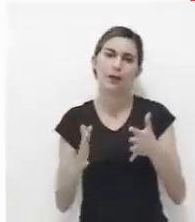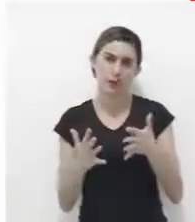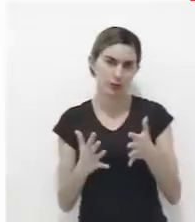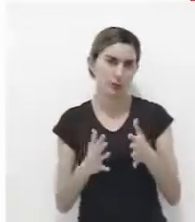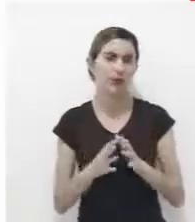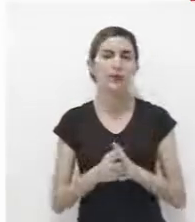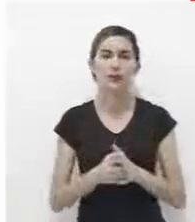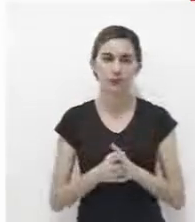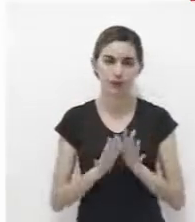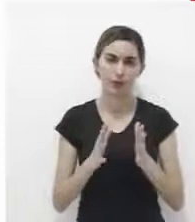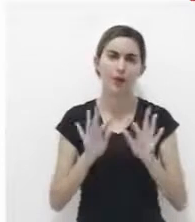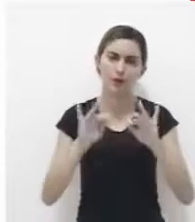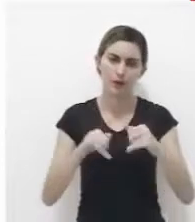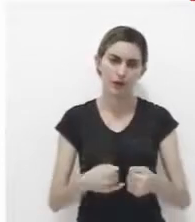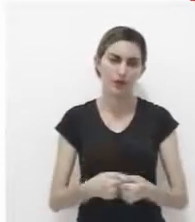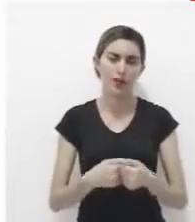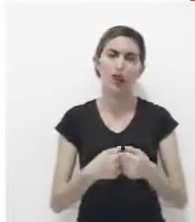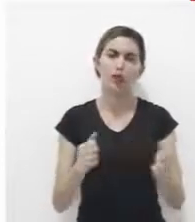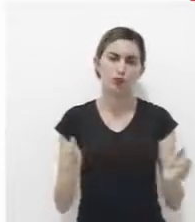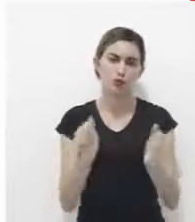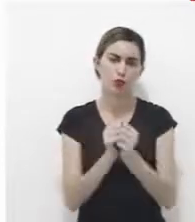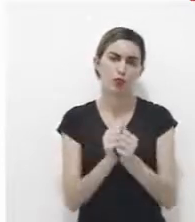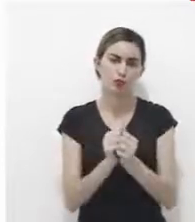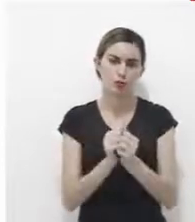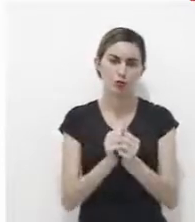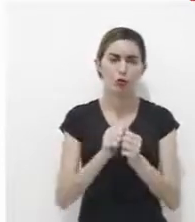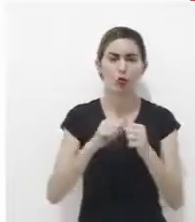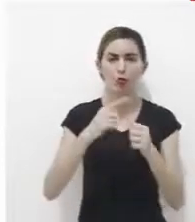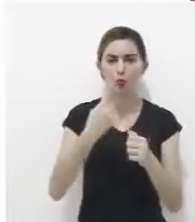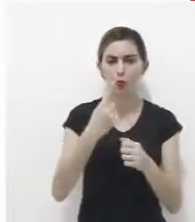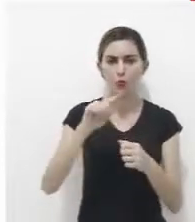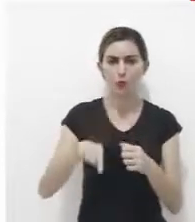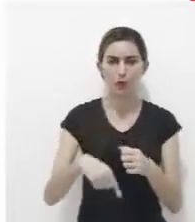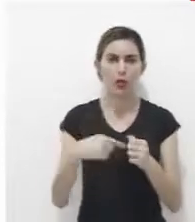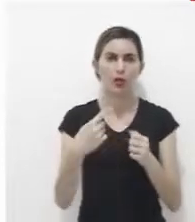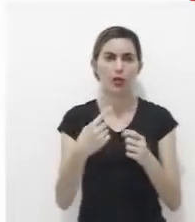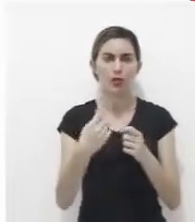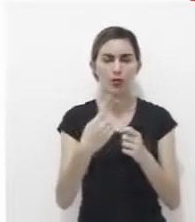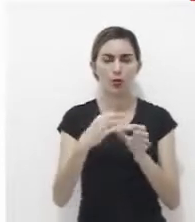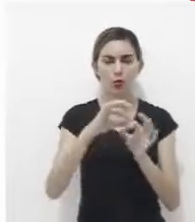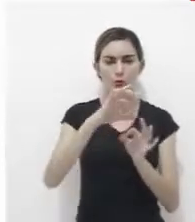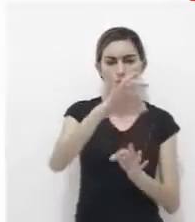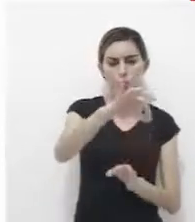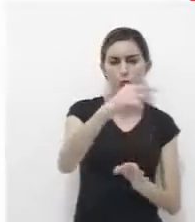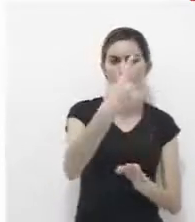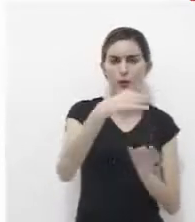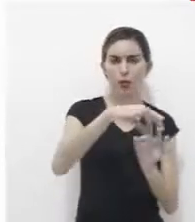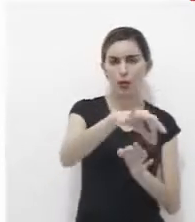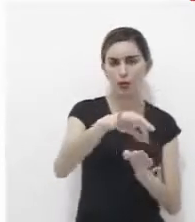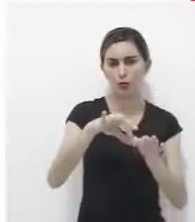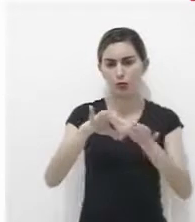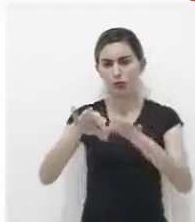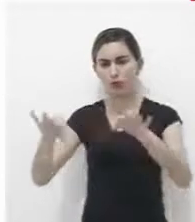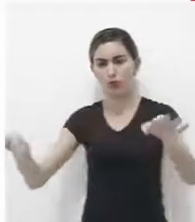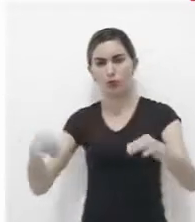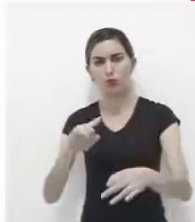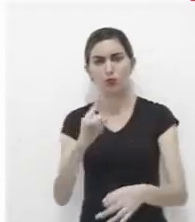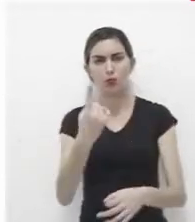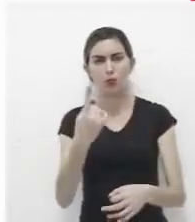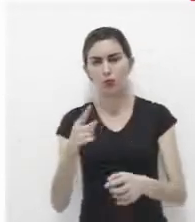1,41 m, no mínimo. A questão finalizaria então juntando 1 metro do lado com 1 metro do outro